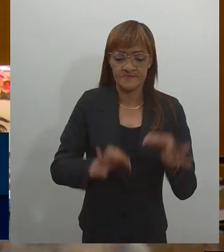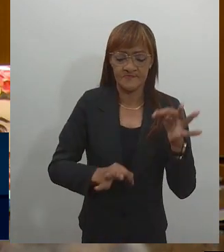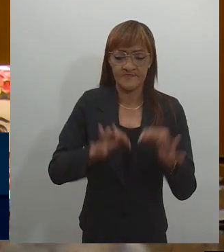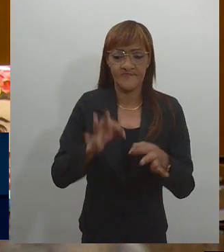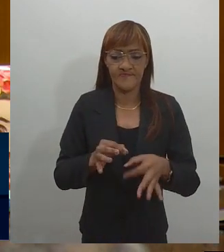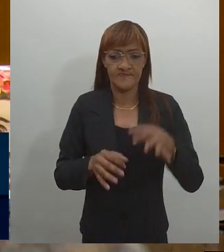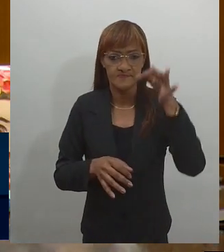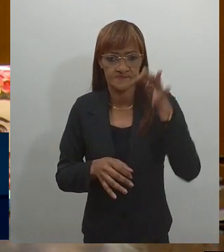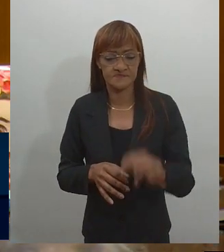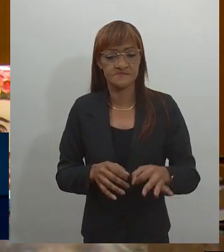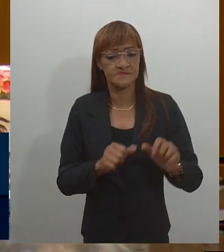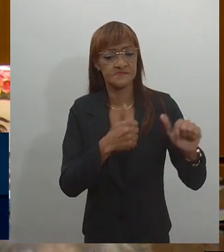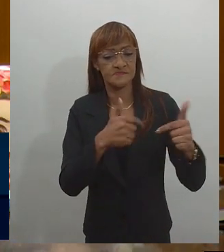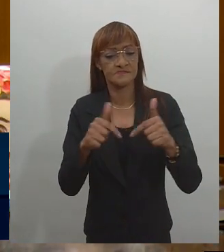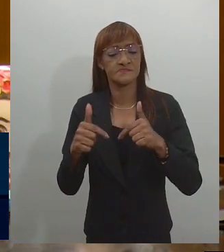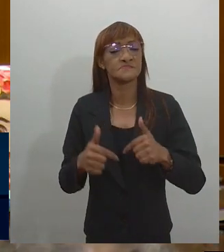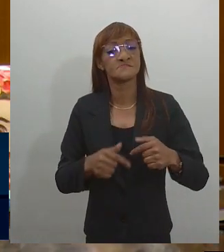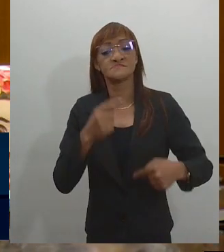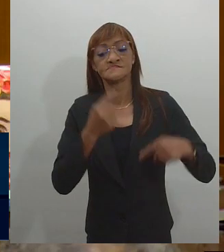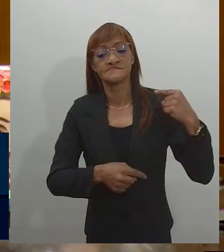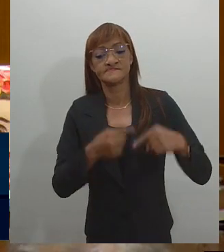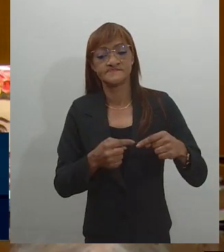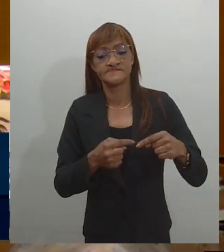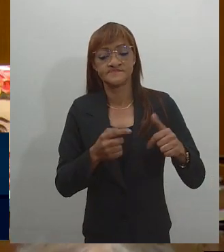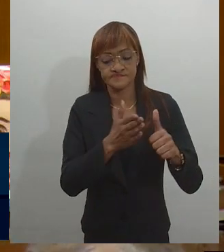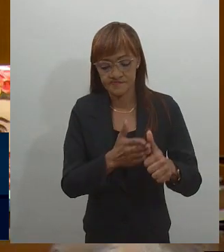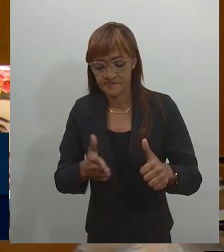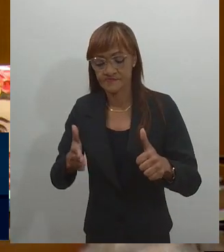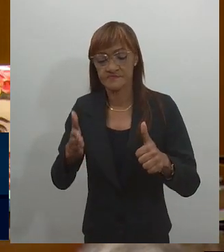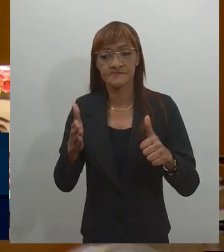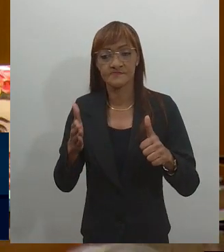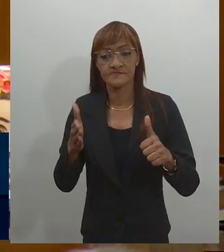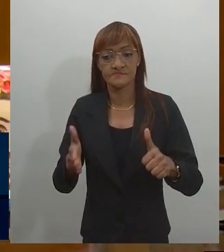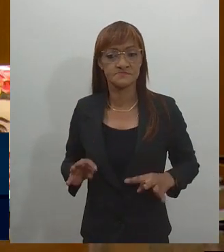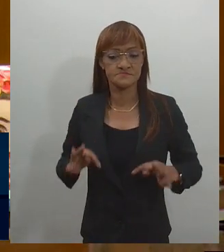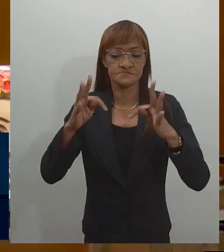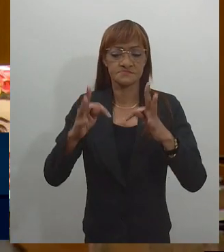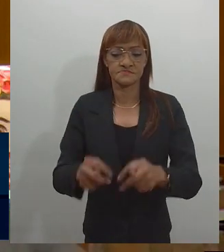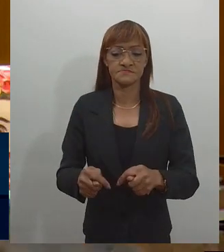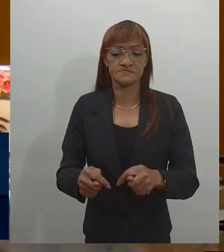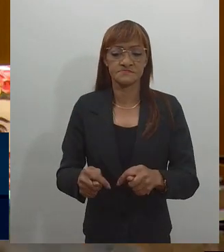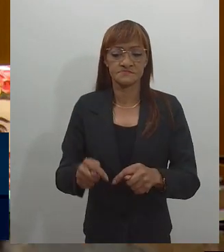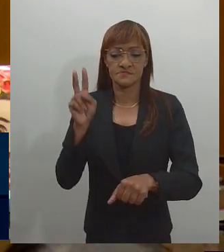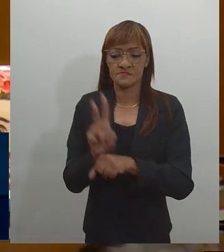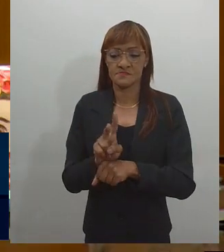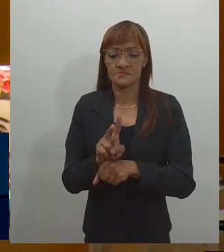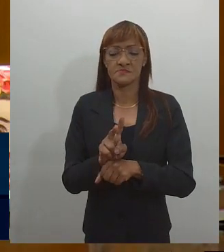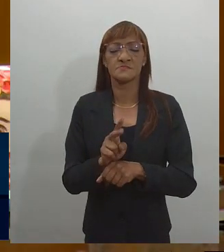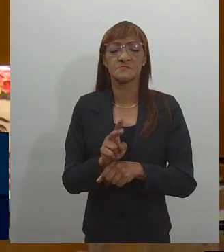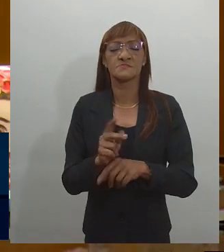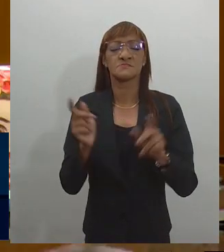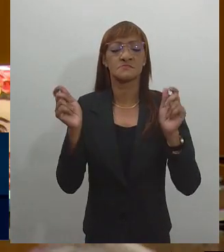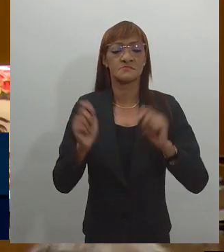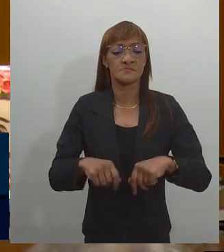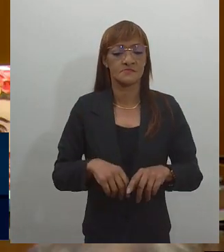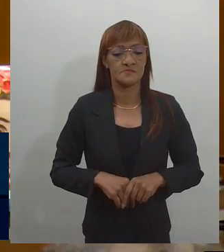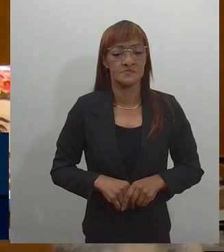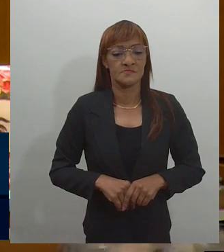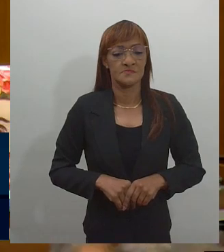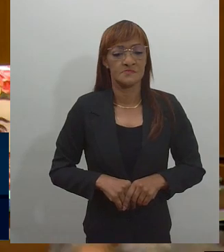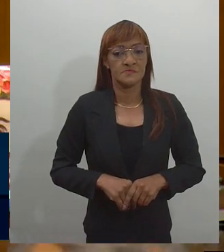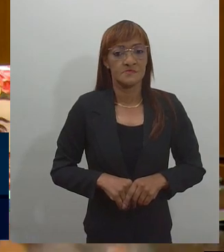mandatos coletivos e a proteção de suas comandatárias, fomentar a criação de